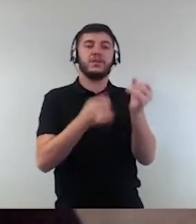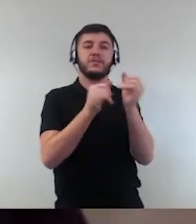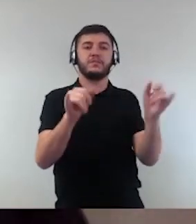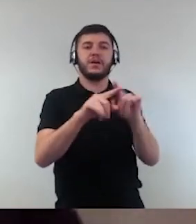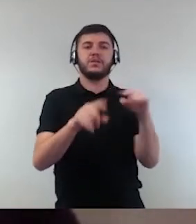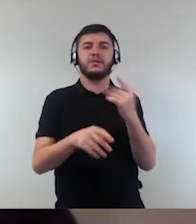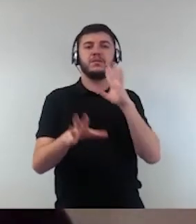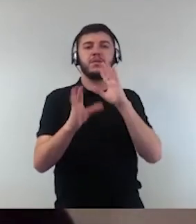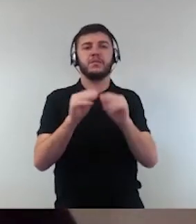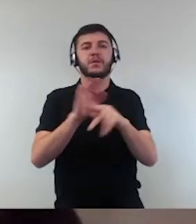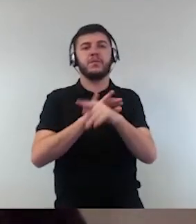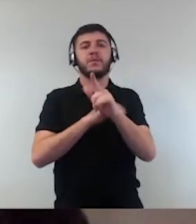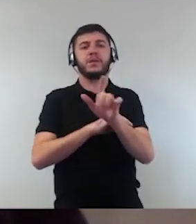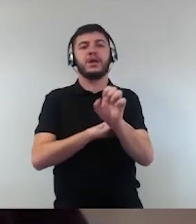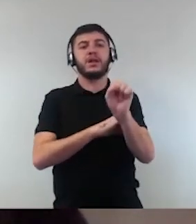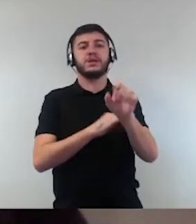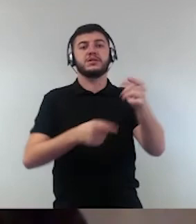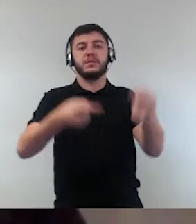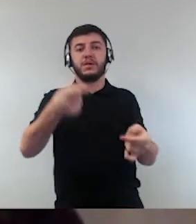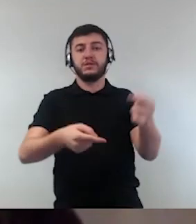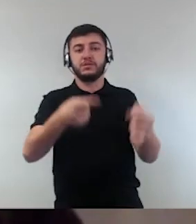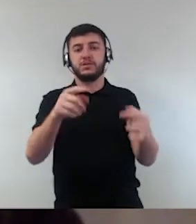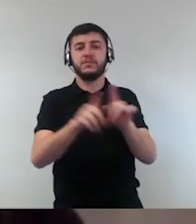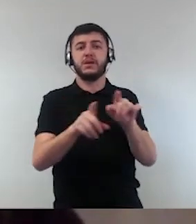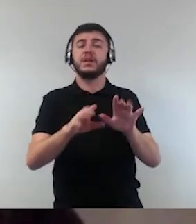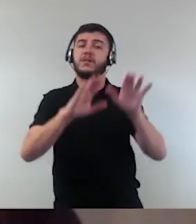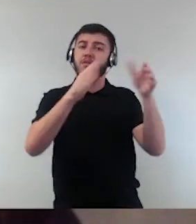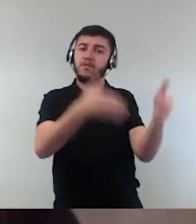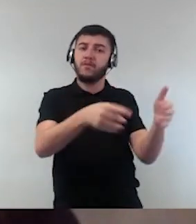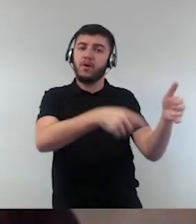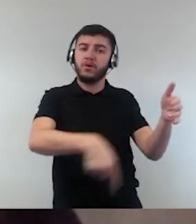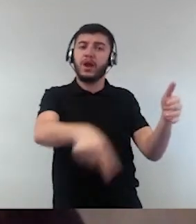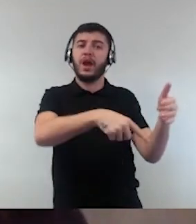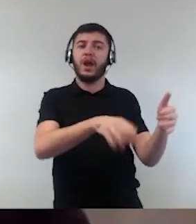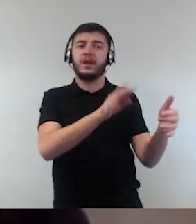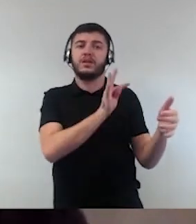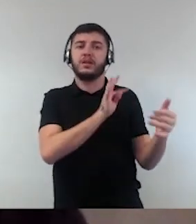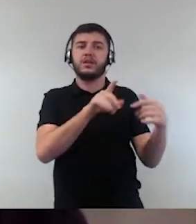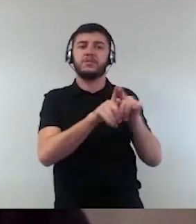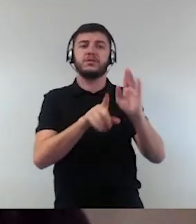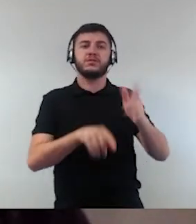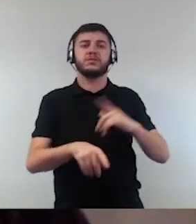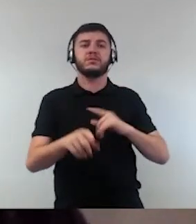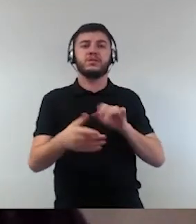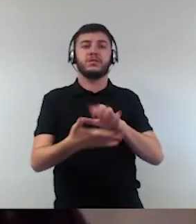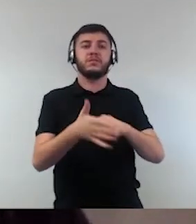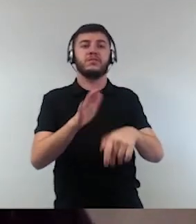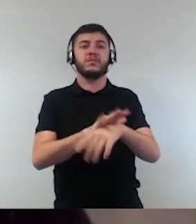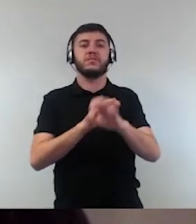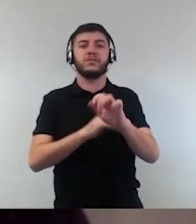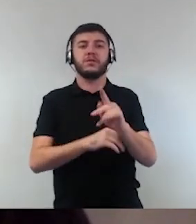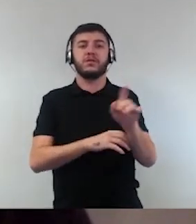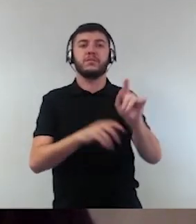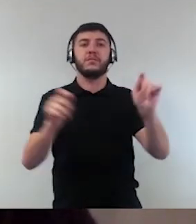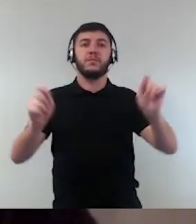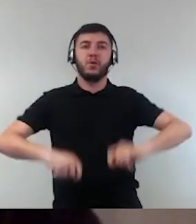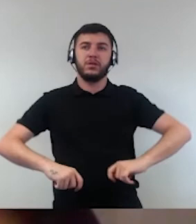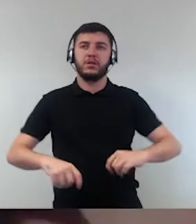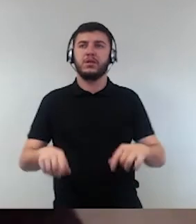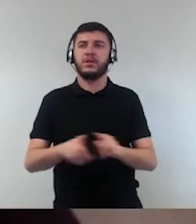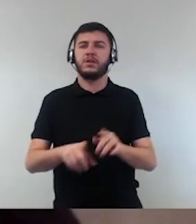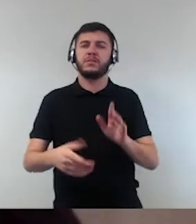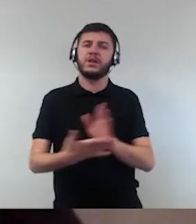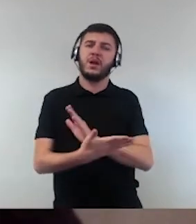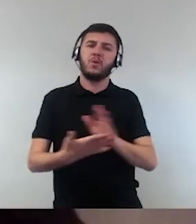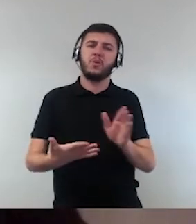é óbvio que objeções são inevitáveis, né? E nós temos um setor, existe o CEP, né, o setor elétrico de potência, e existe os